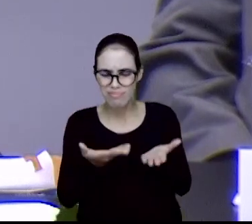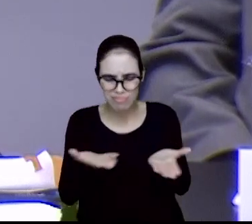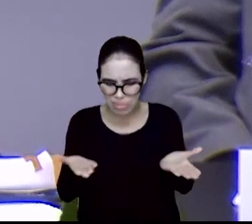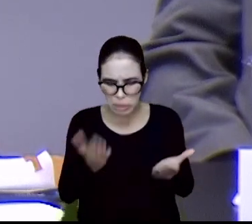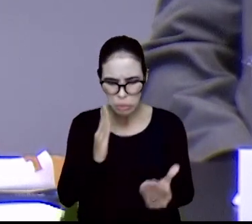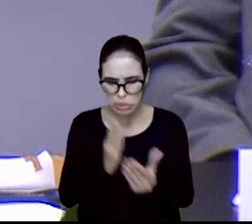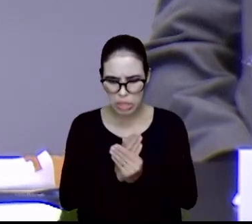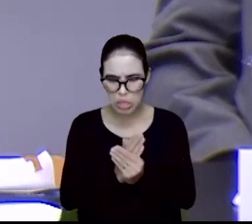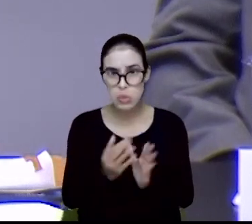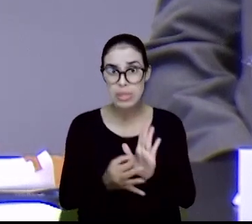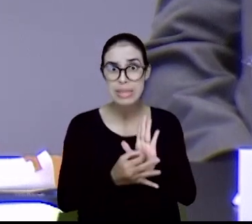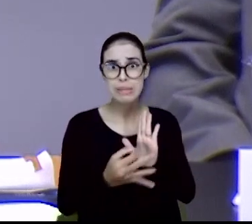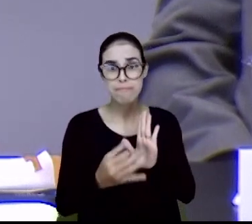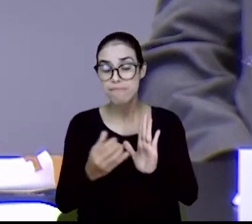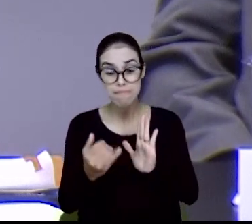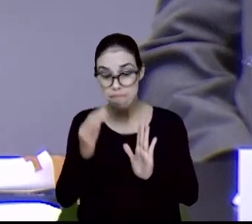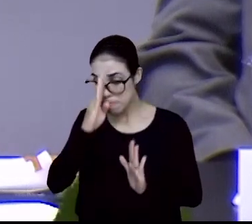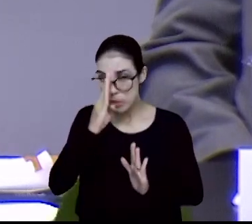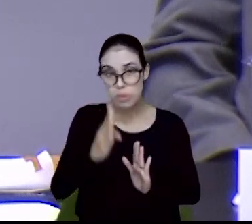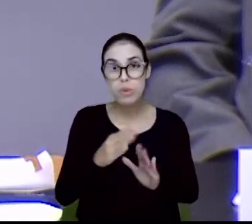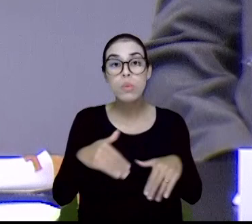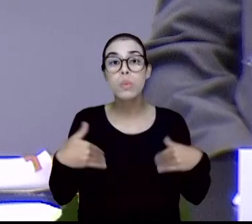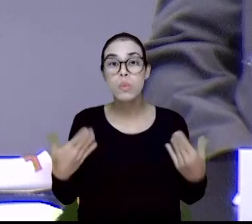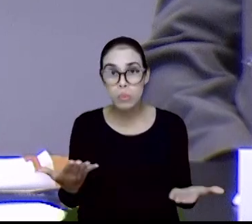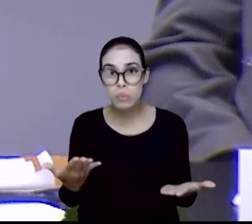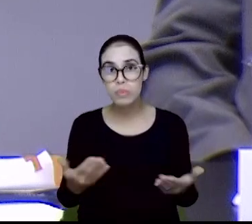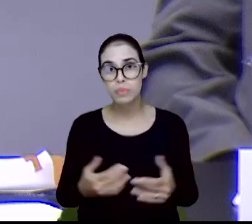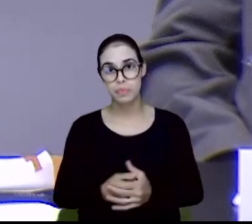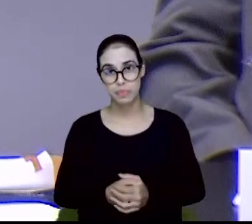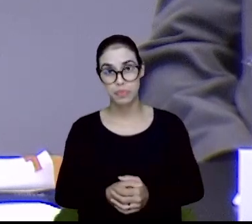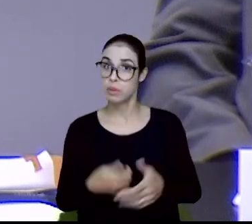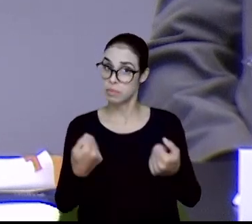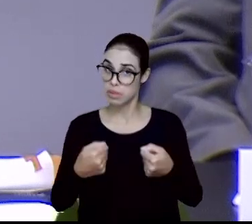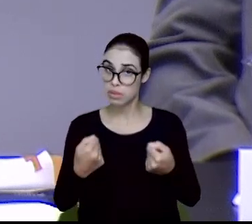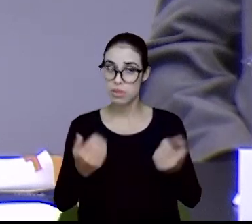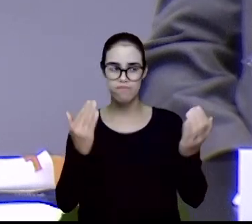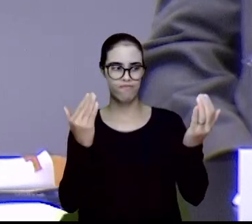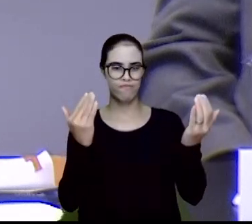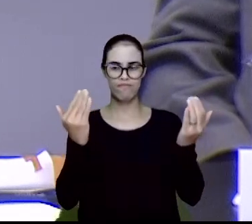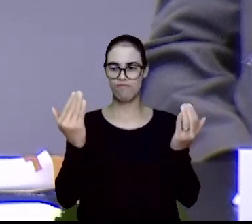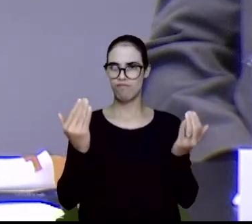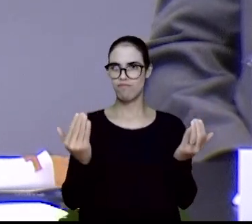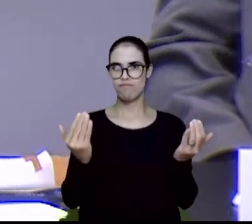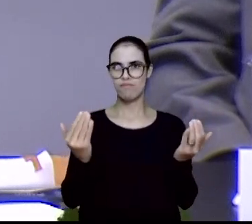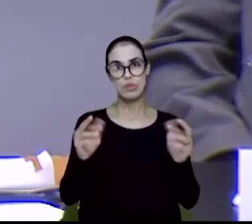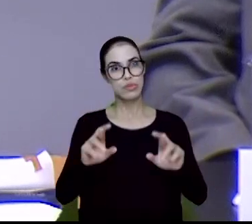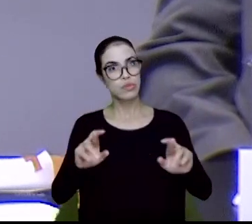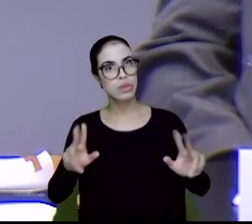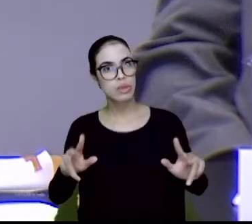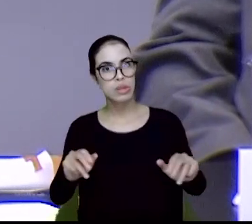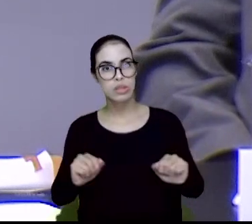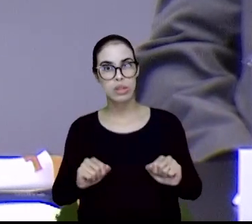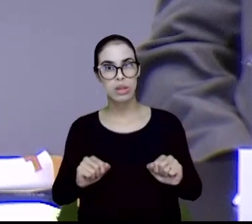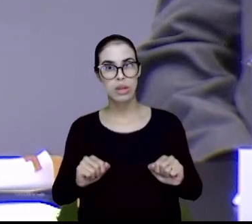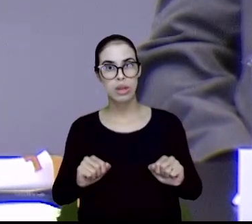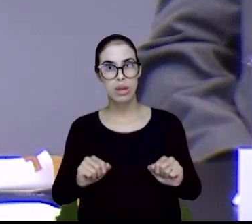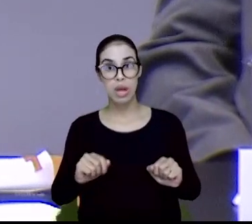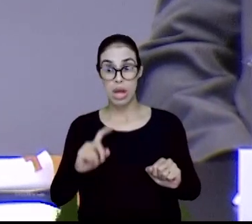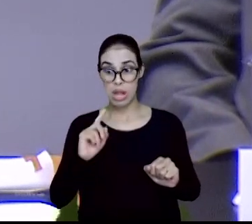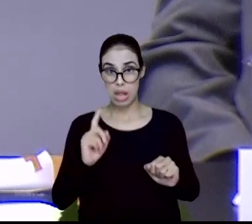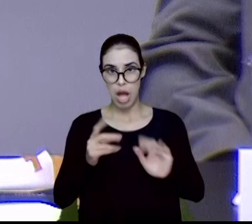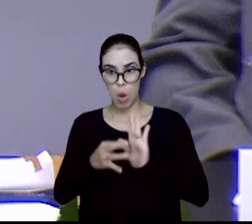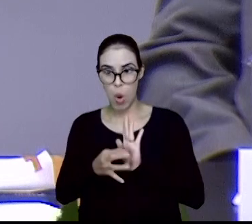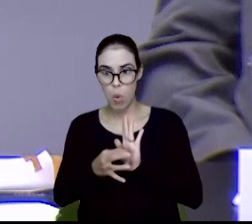Em segundo lugar, e por evidente, é preciso distinguir o que é vinculante, ou seja, o que é a ratio